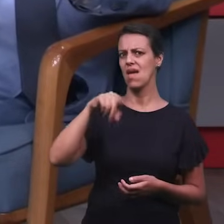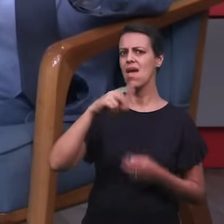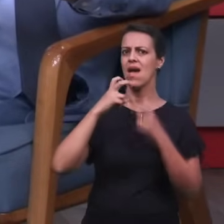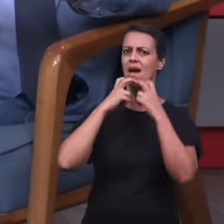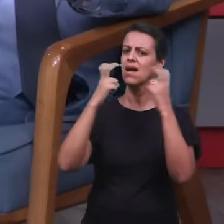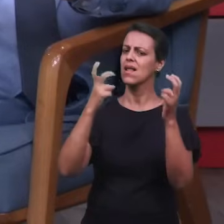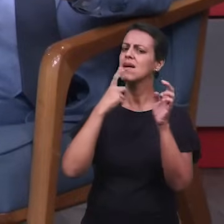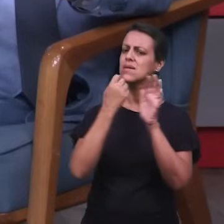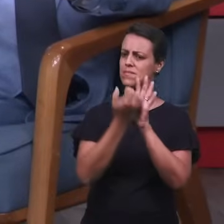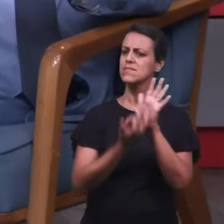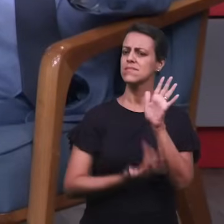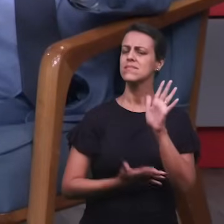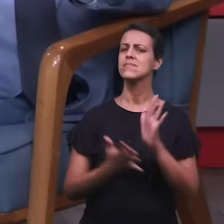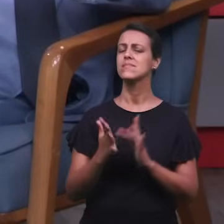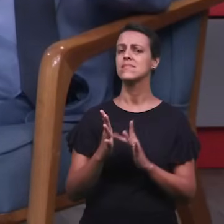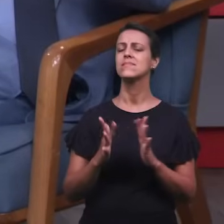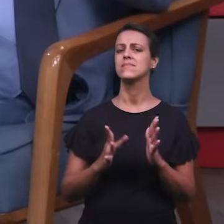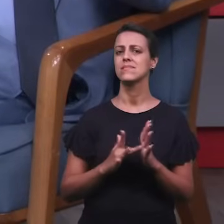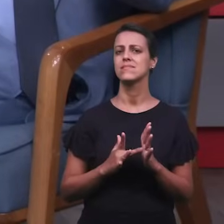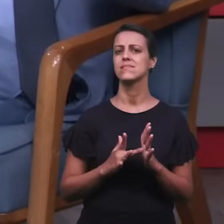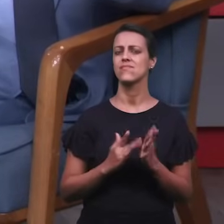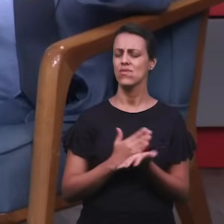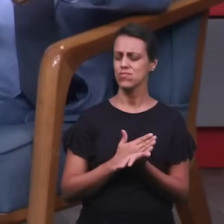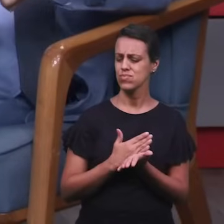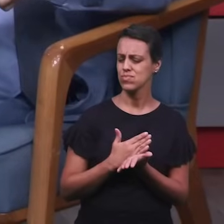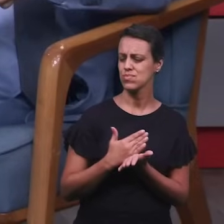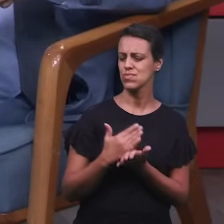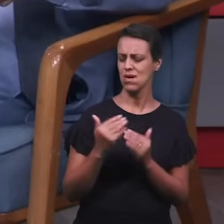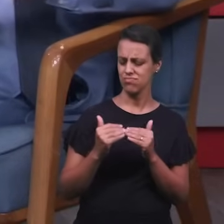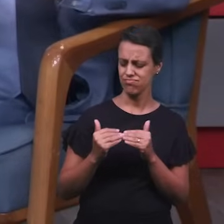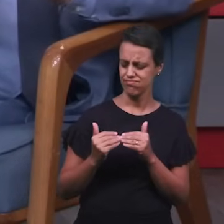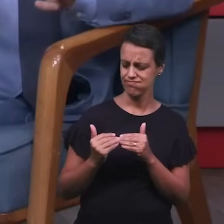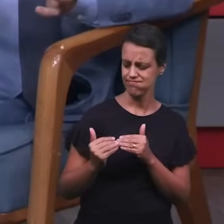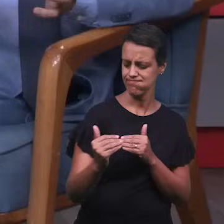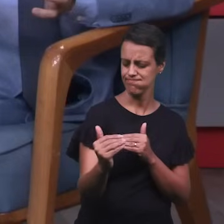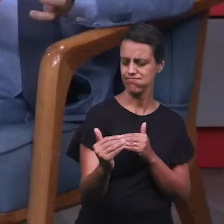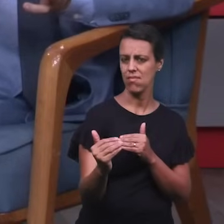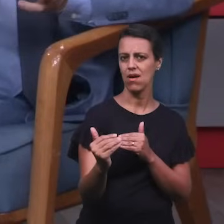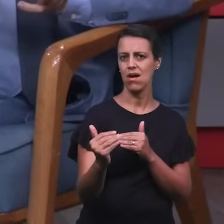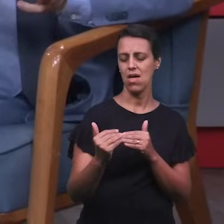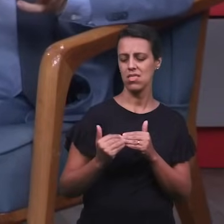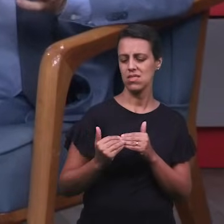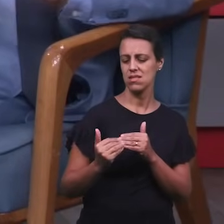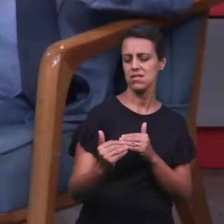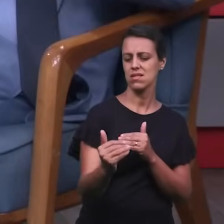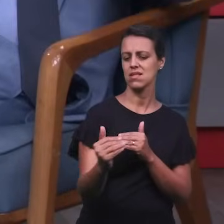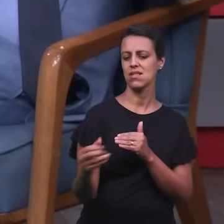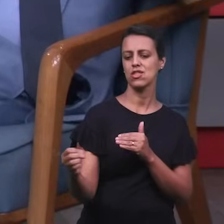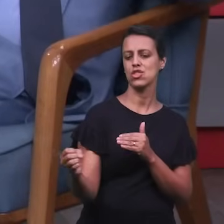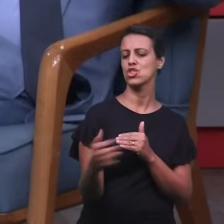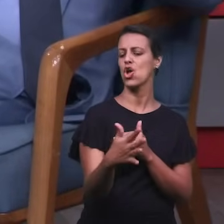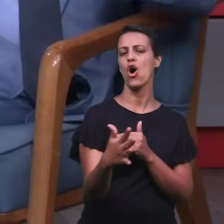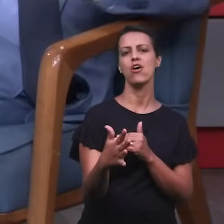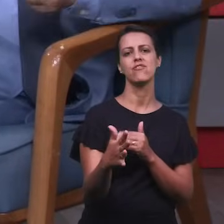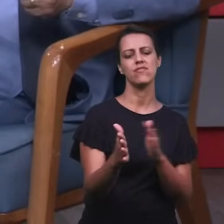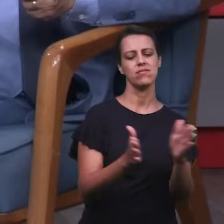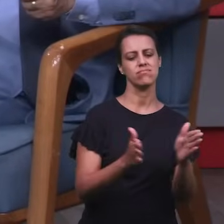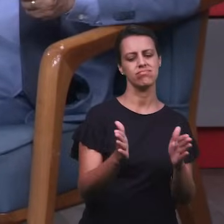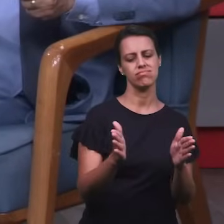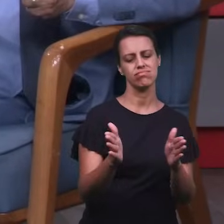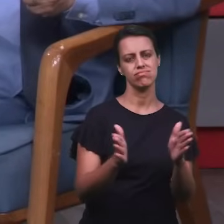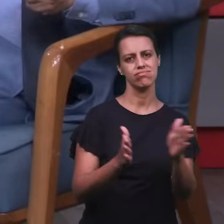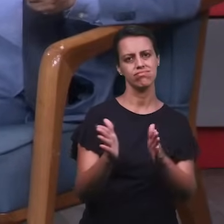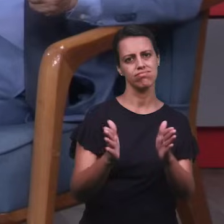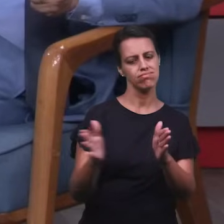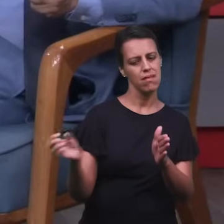o clamor pelo sangue. Foi o início de uma nova fase, o início de uma nova etapa que